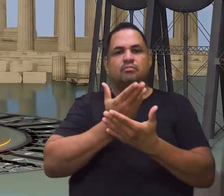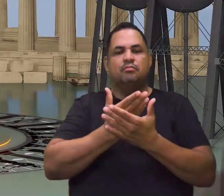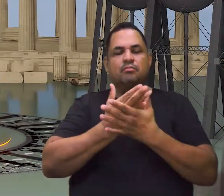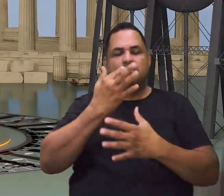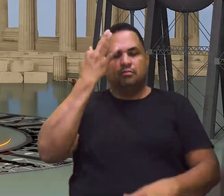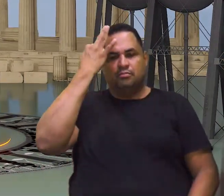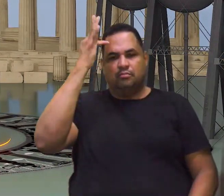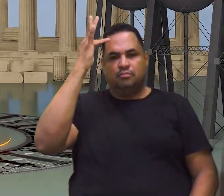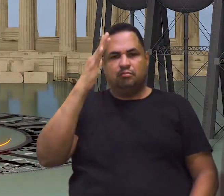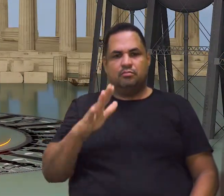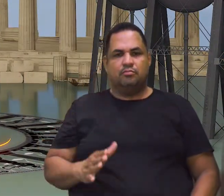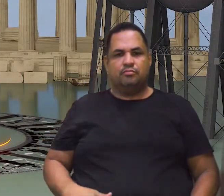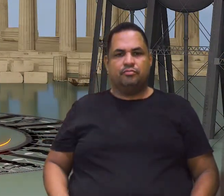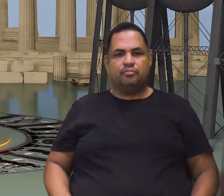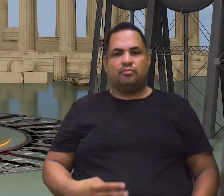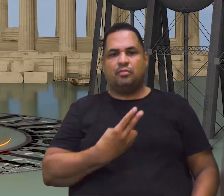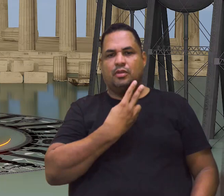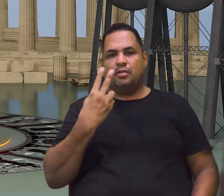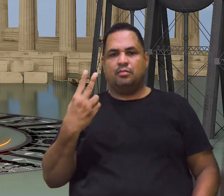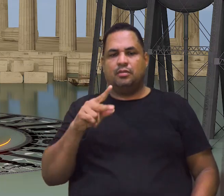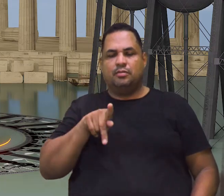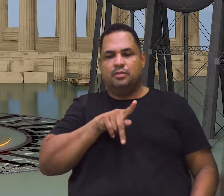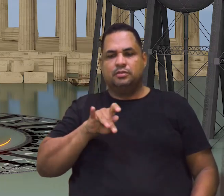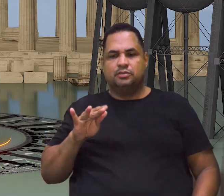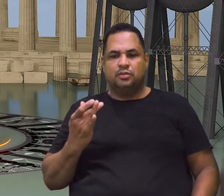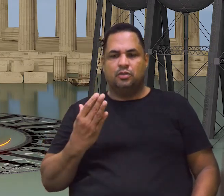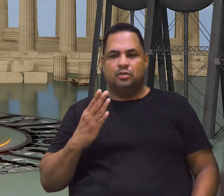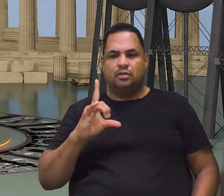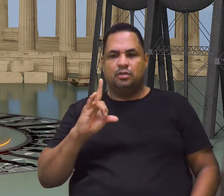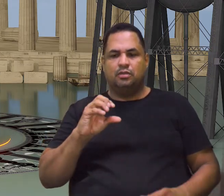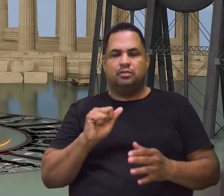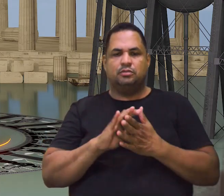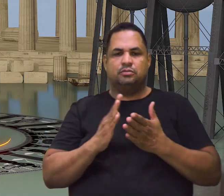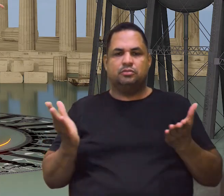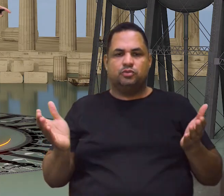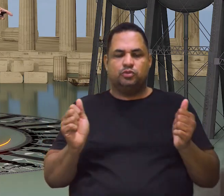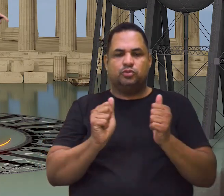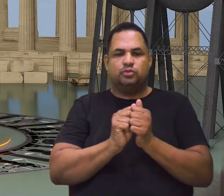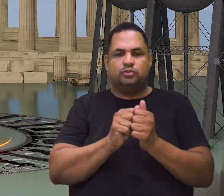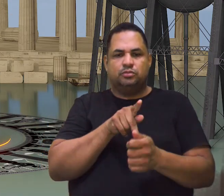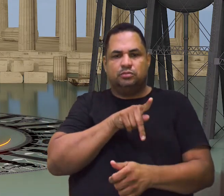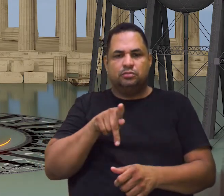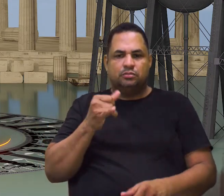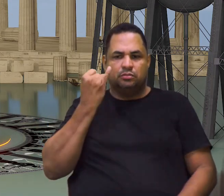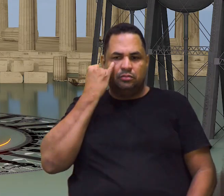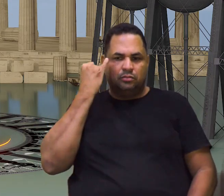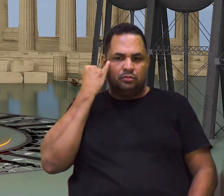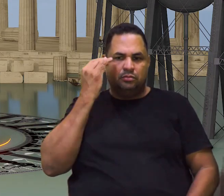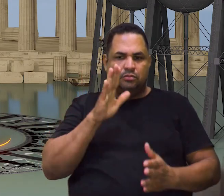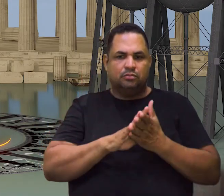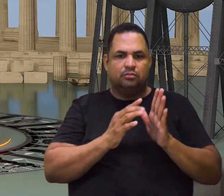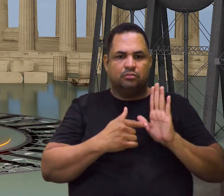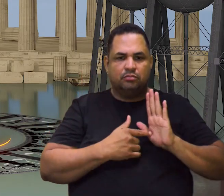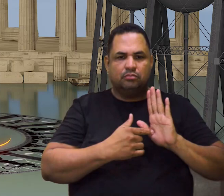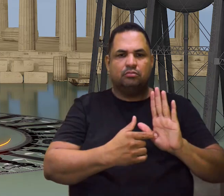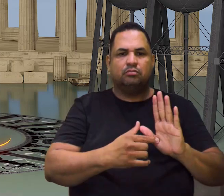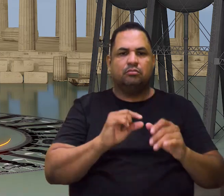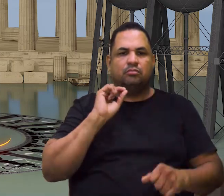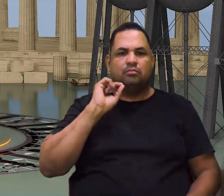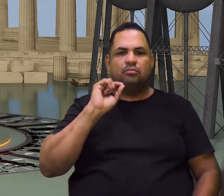de filosofia. Eu sou o professor Hélio, estou aqui nesse momento com o professor Sam, né, para trazer um pouco